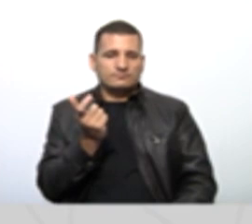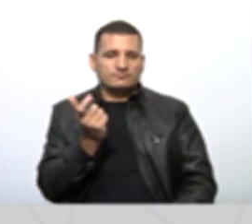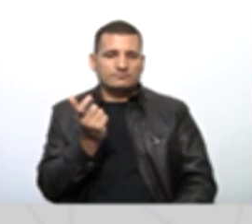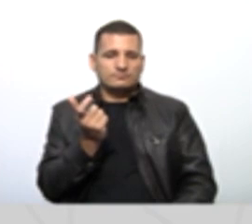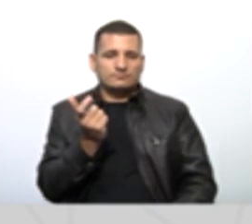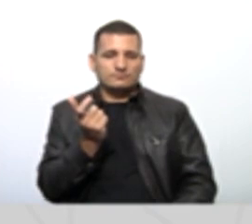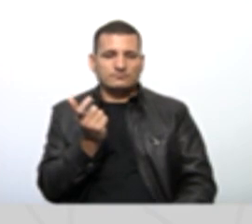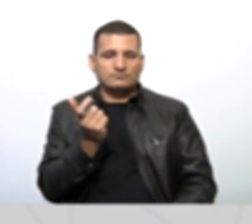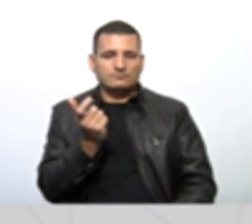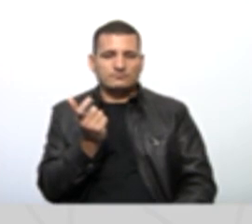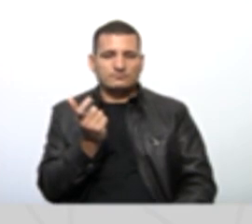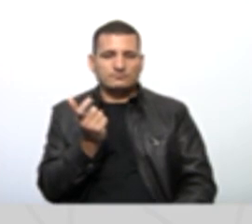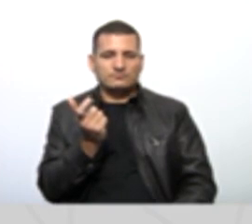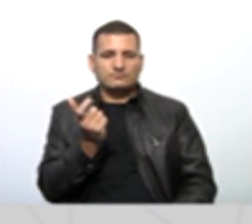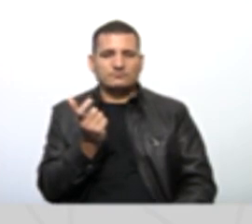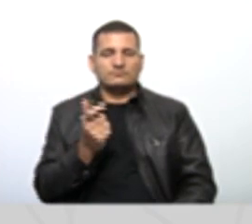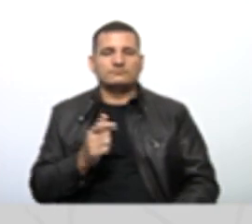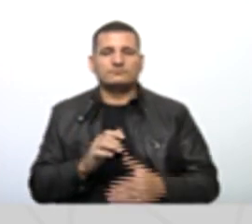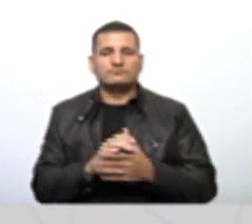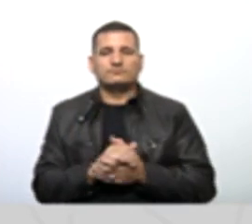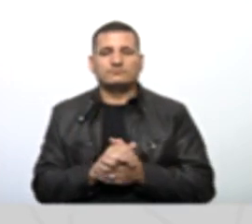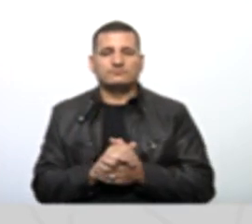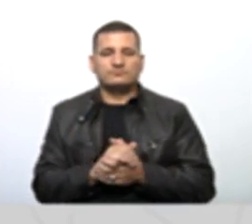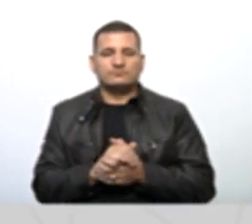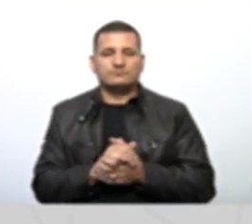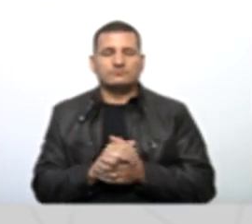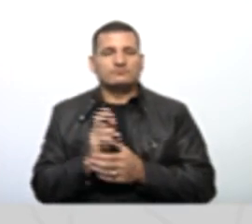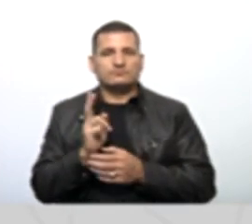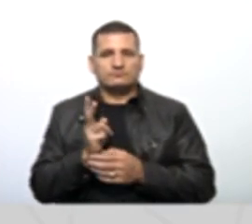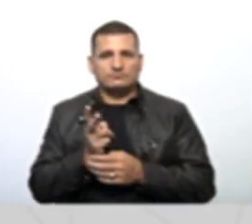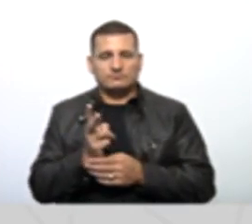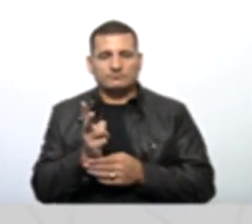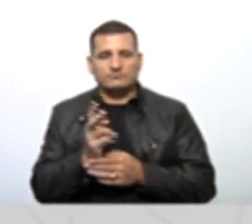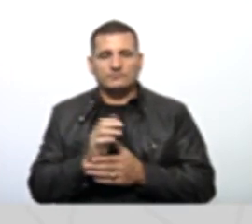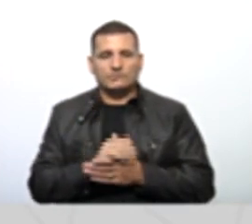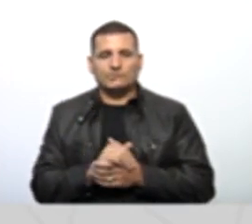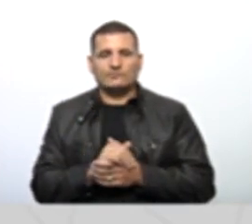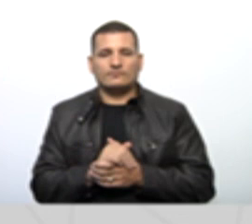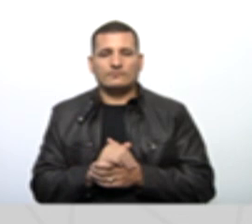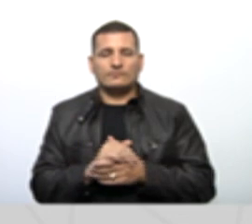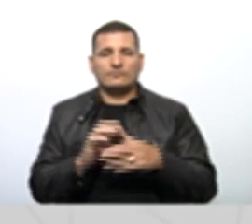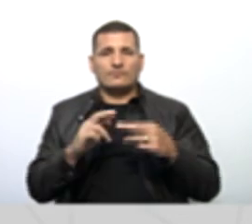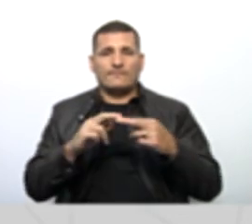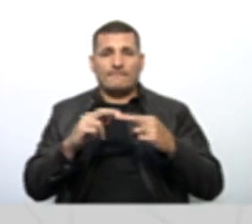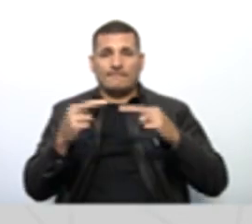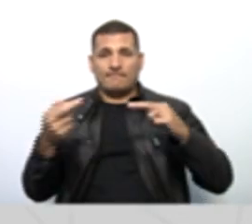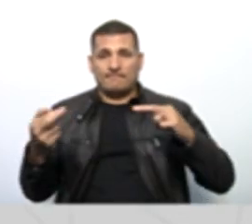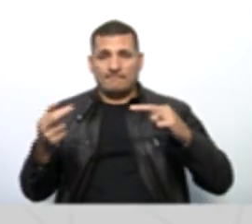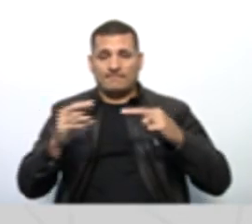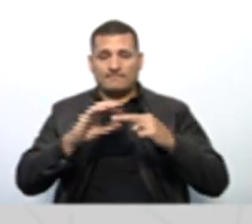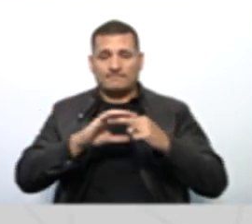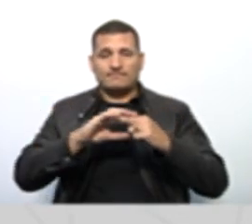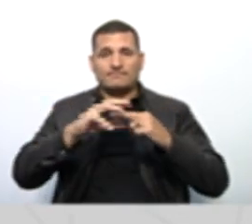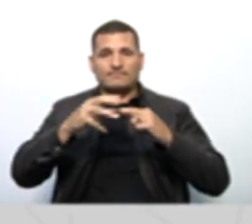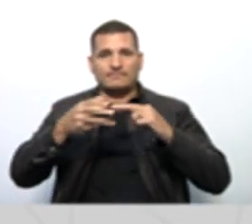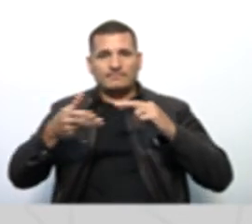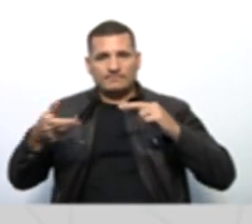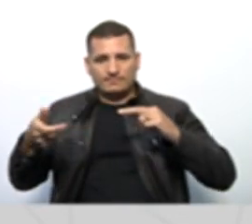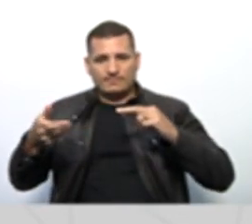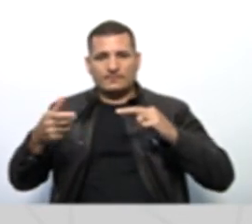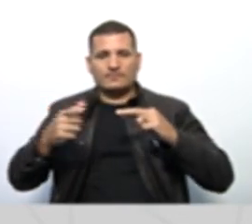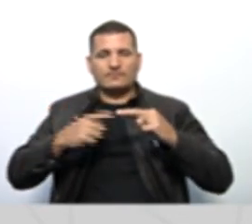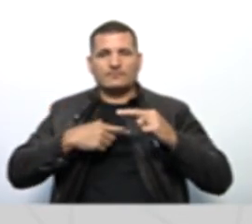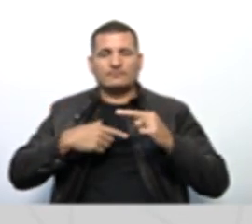não esqueçam certo continuando os carros blindados ele divide se em três